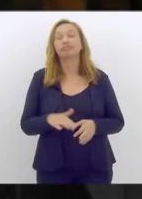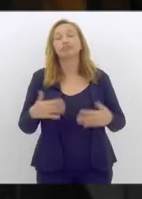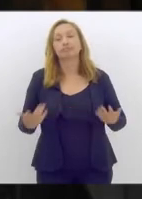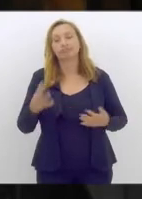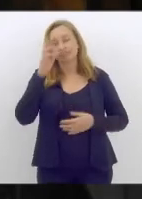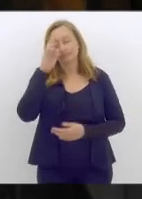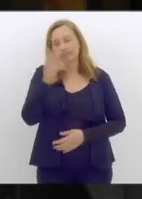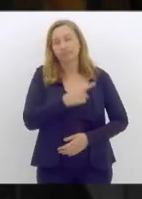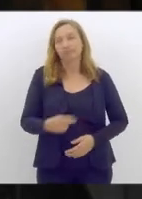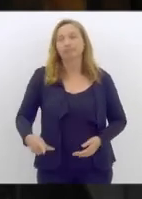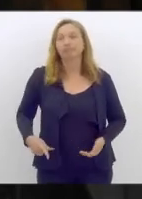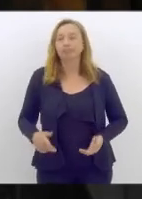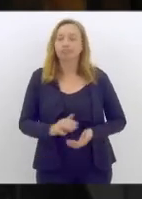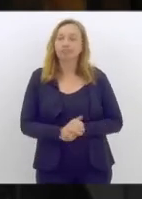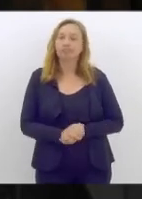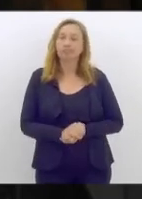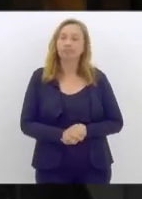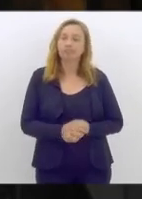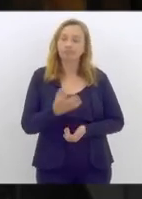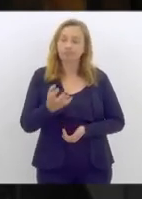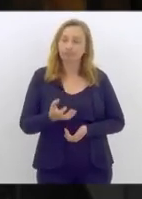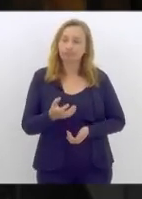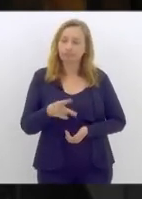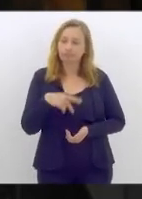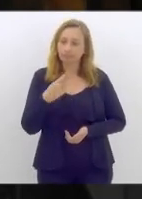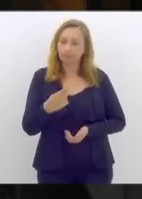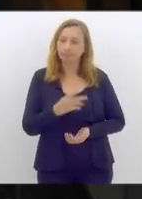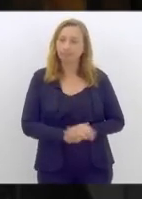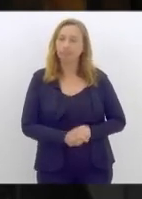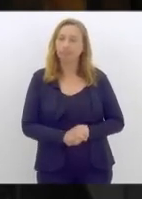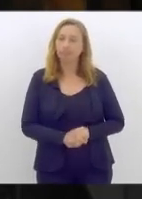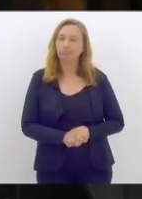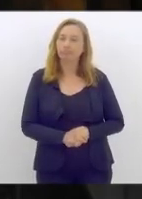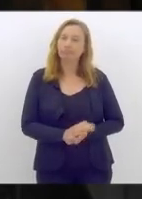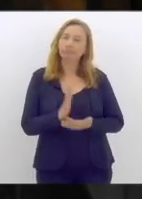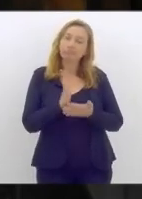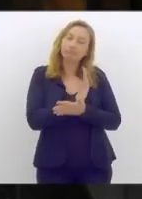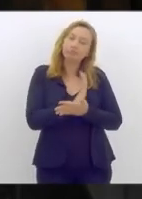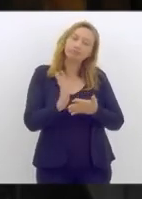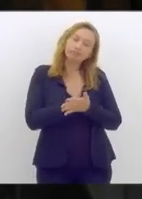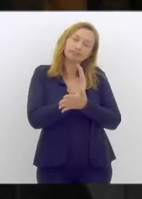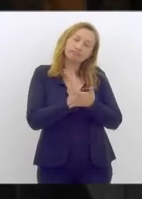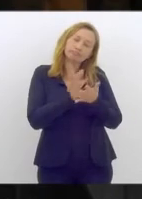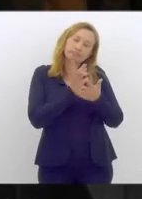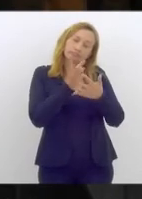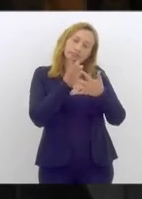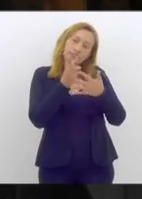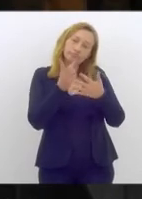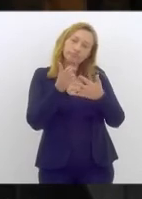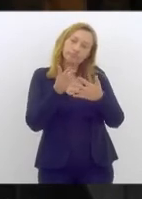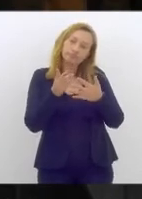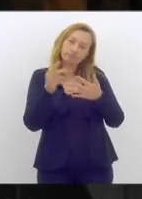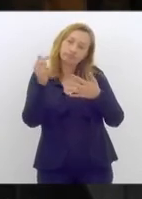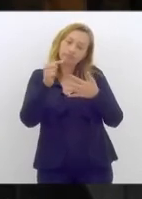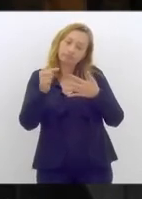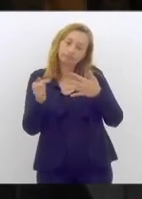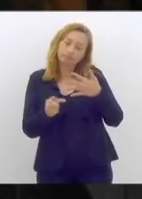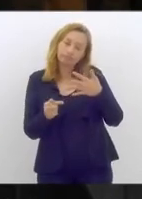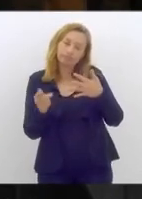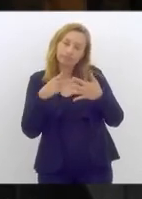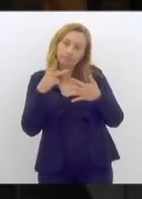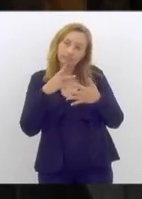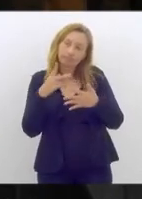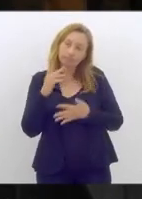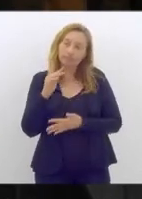presidente eu queria fazer algumas observações que me pareceu